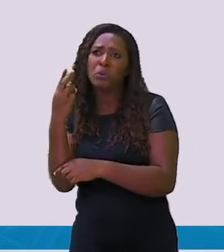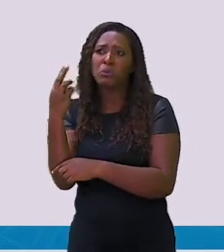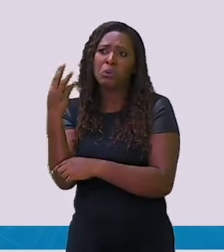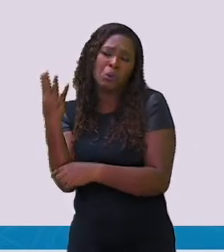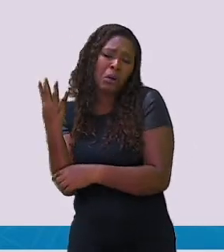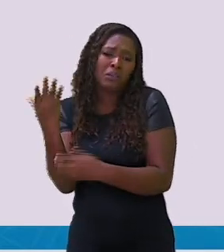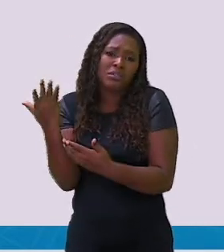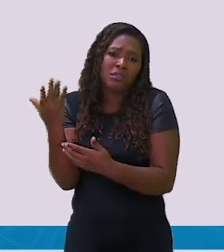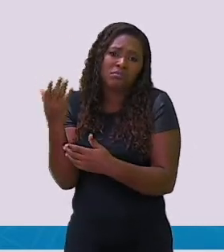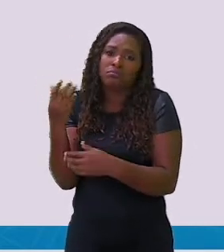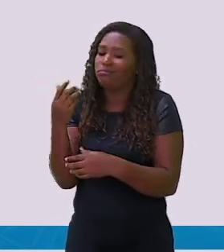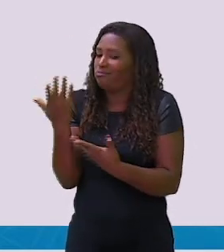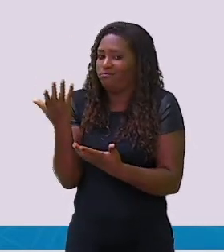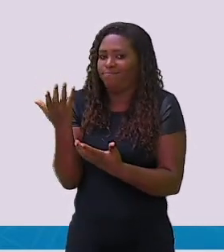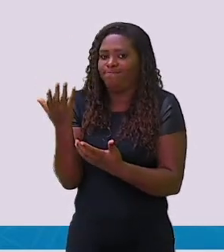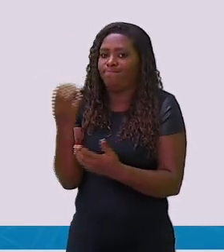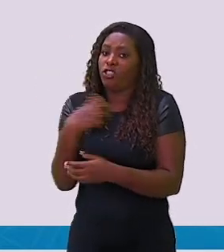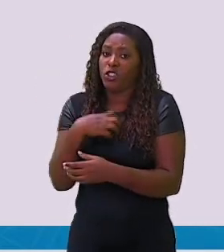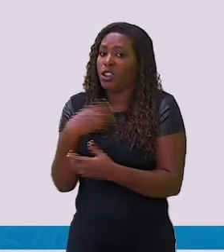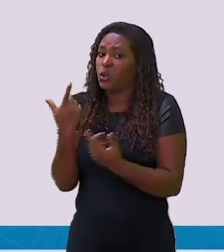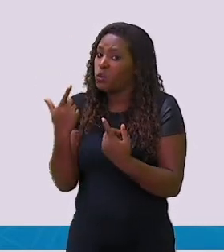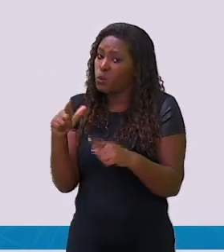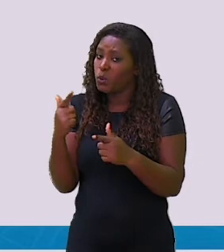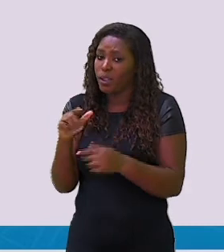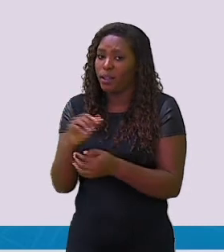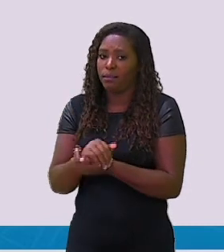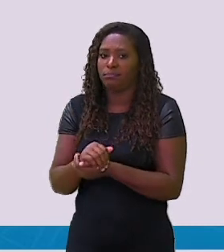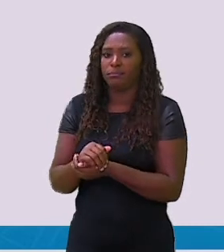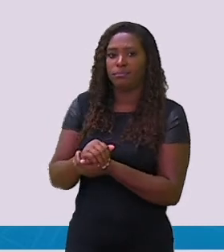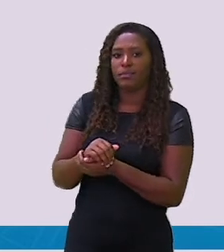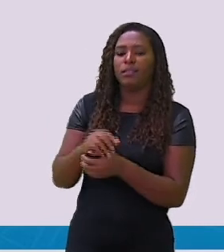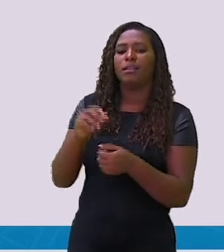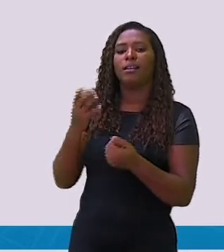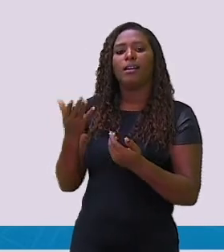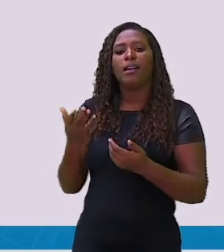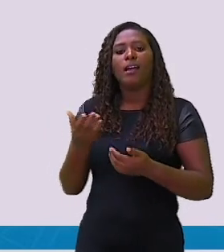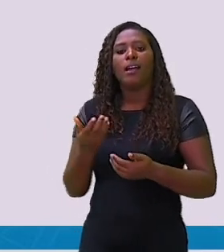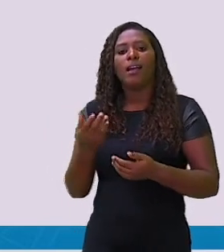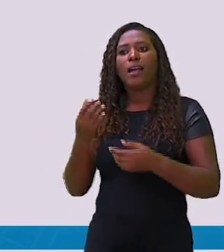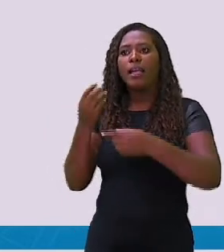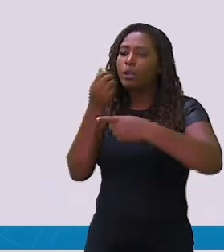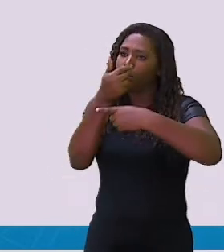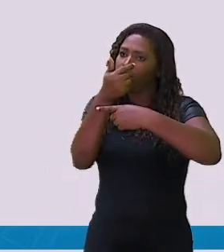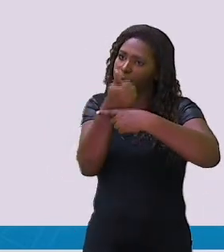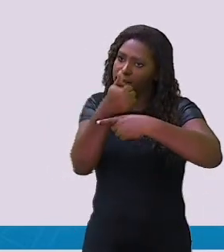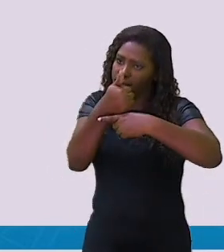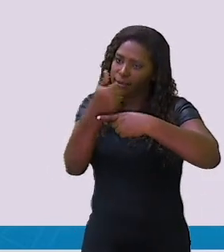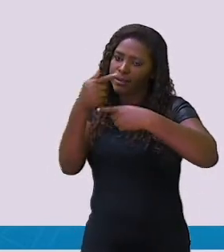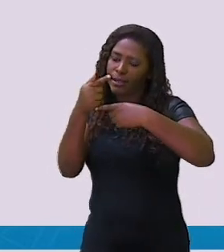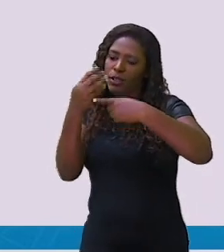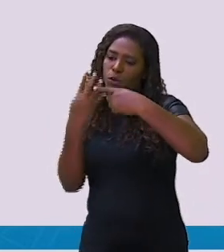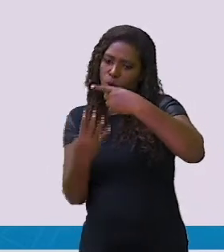então não tem jeito e aqui nós vamos repetir os denominadores